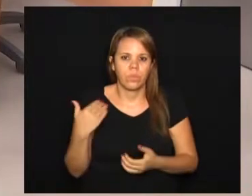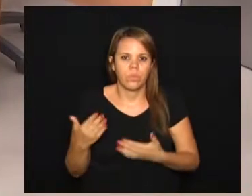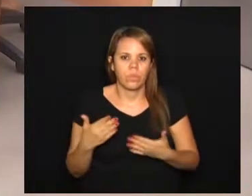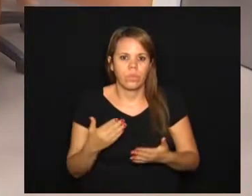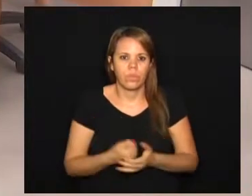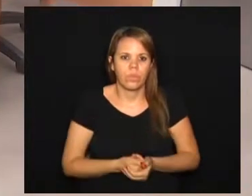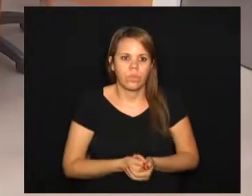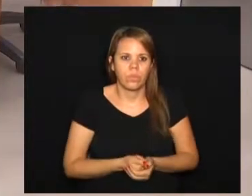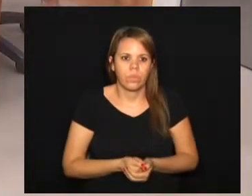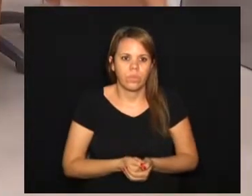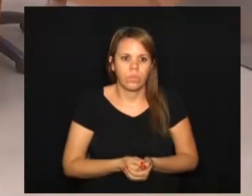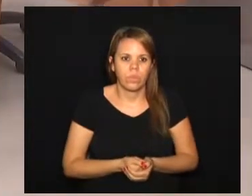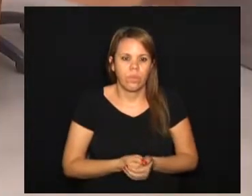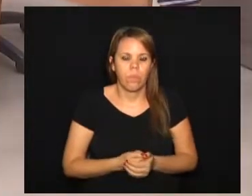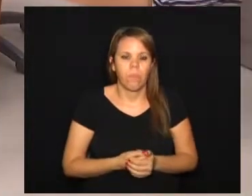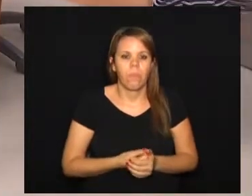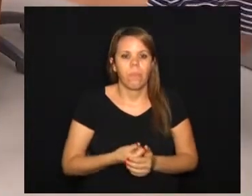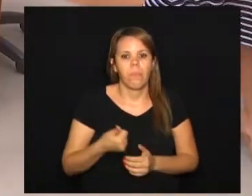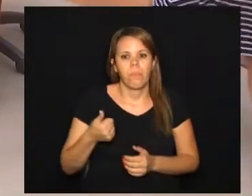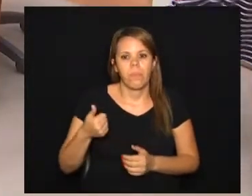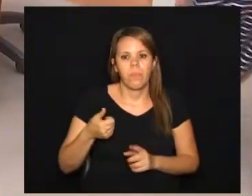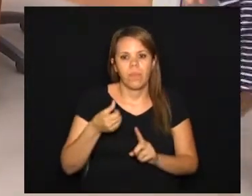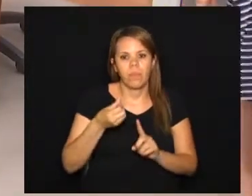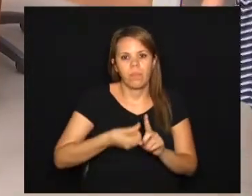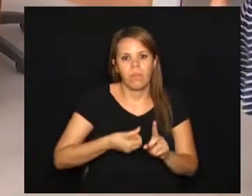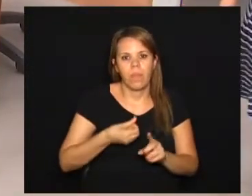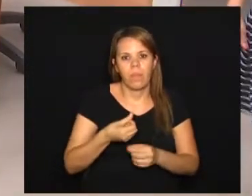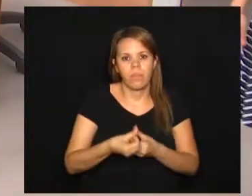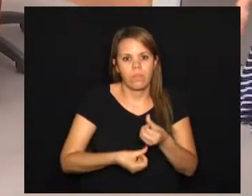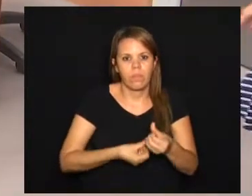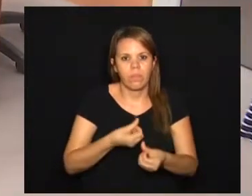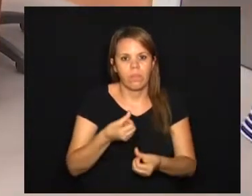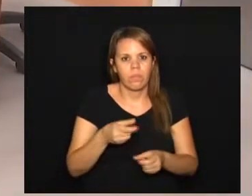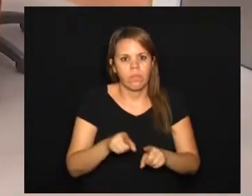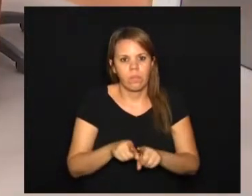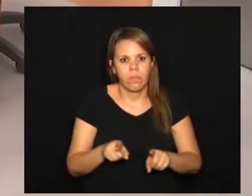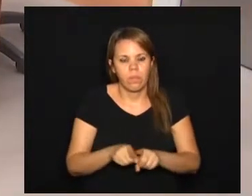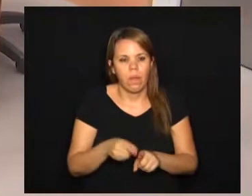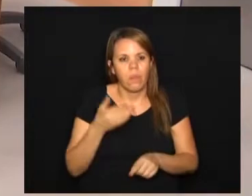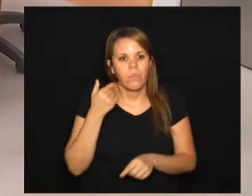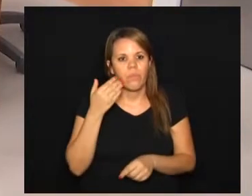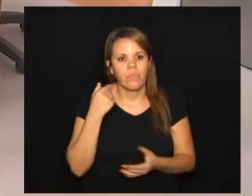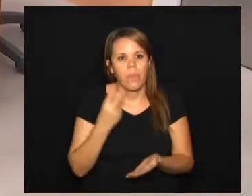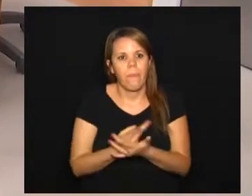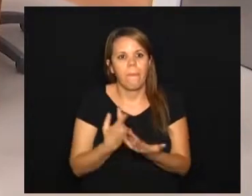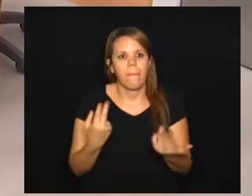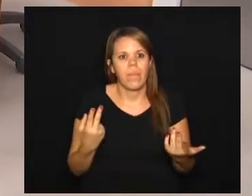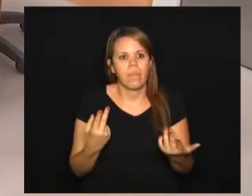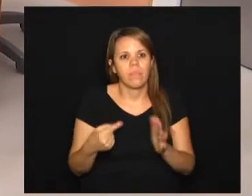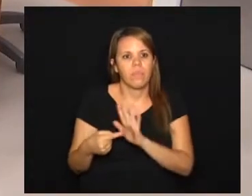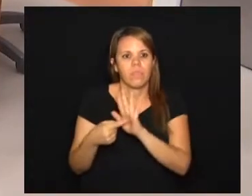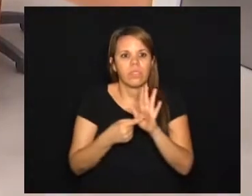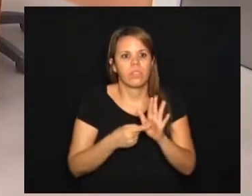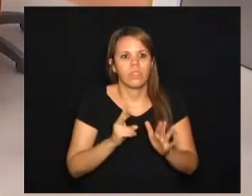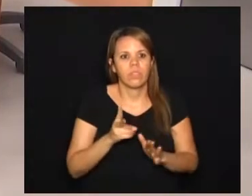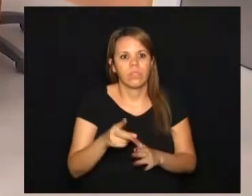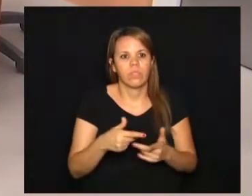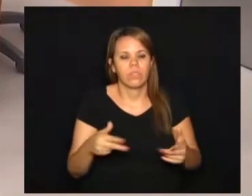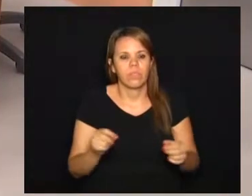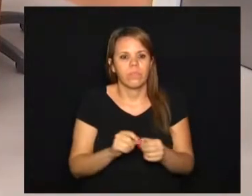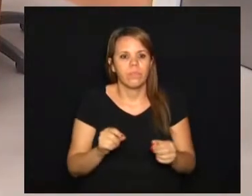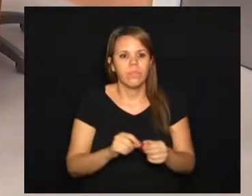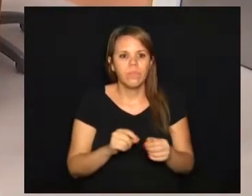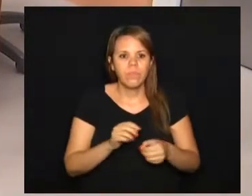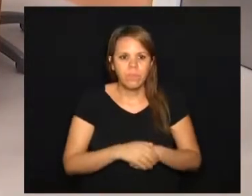primeiro semestre. Então eu aproveitei aquela mesma apresentação e dei continuidade com as coisas que foram feitas